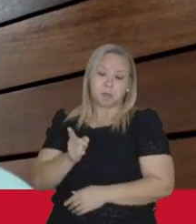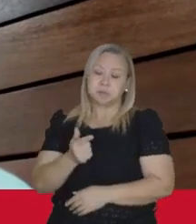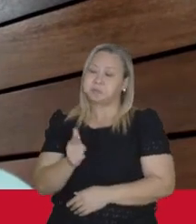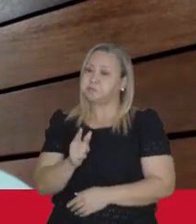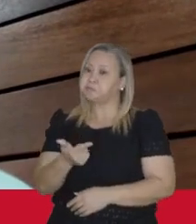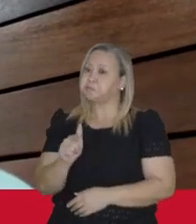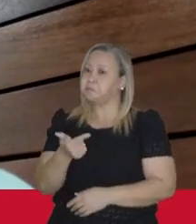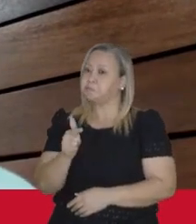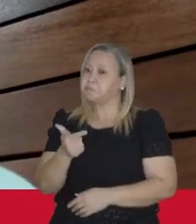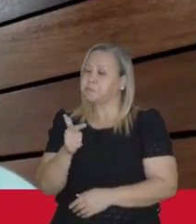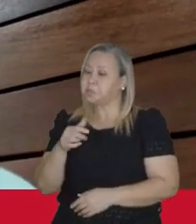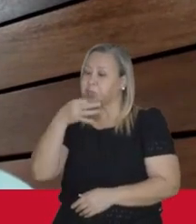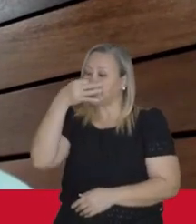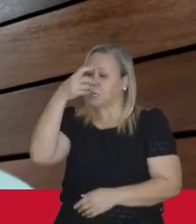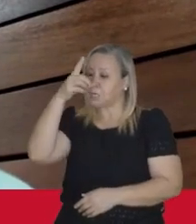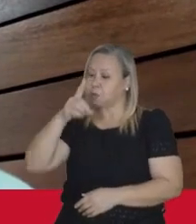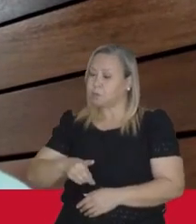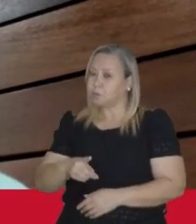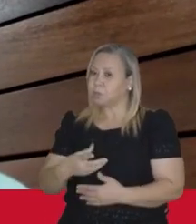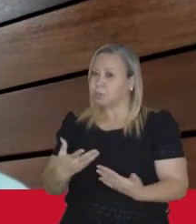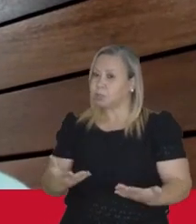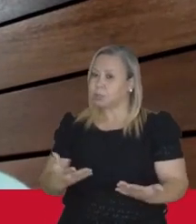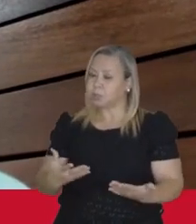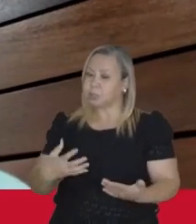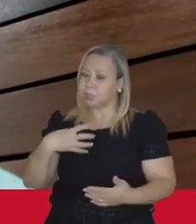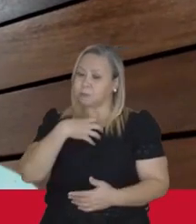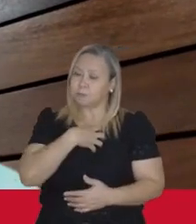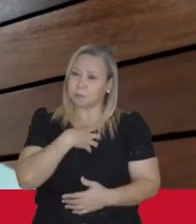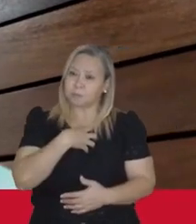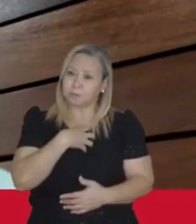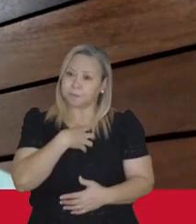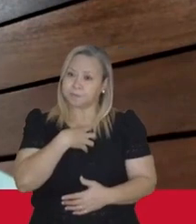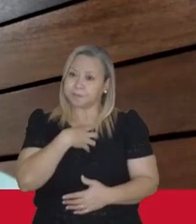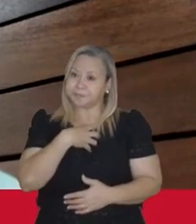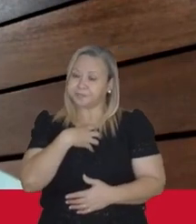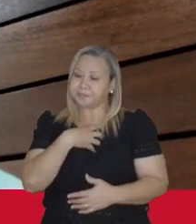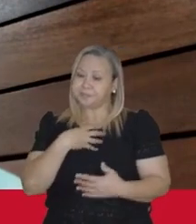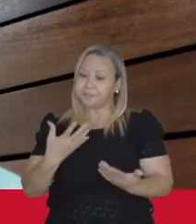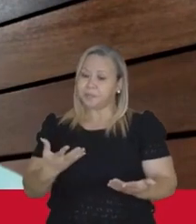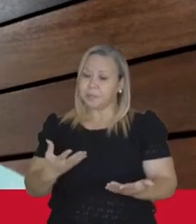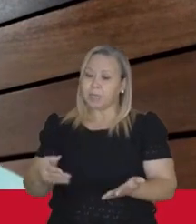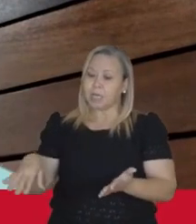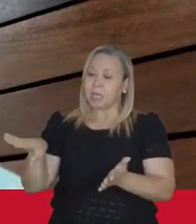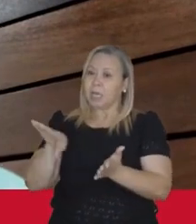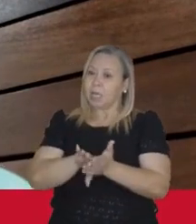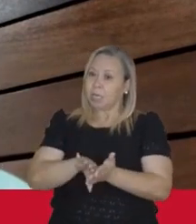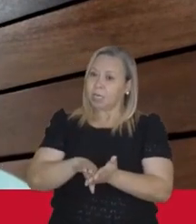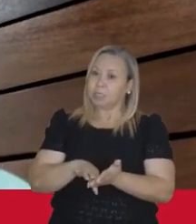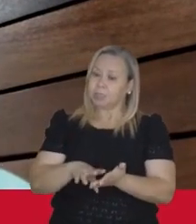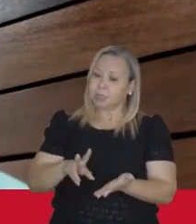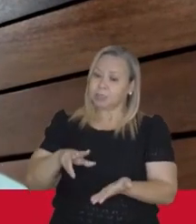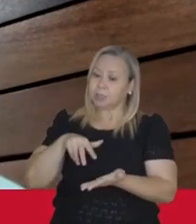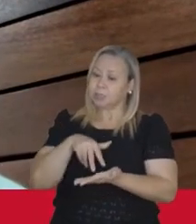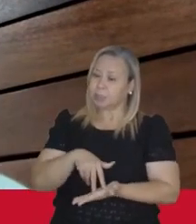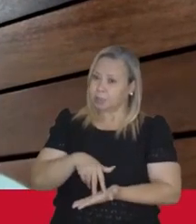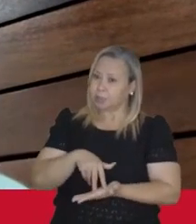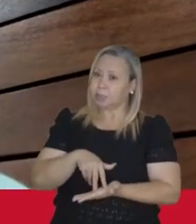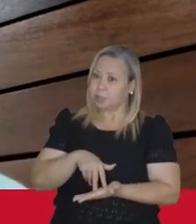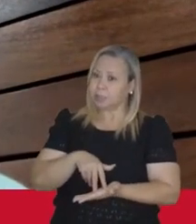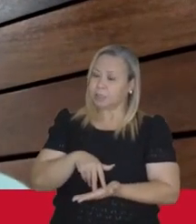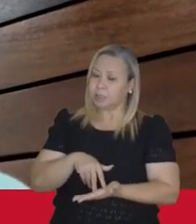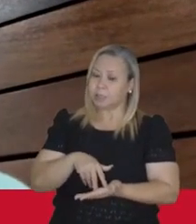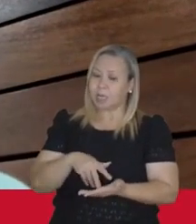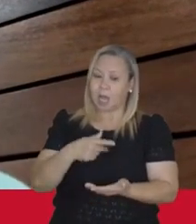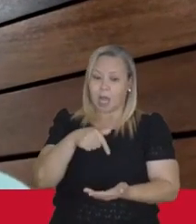tem o direito, a condição de chegar num